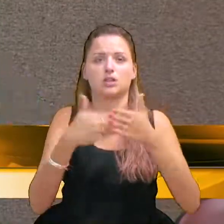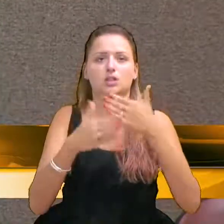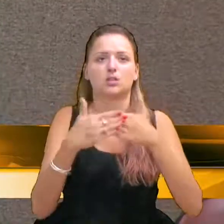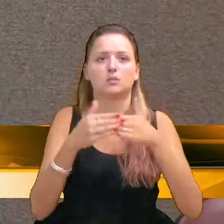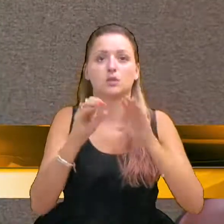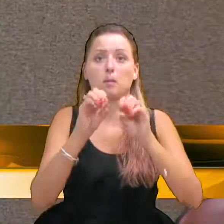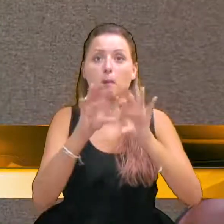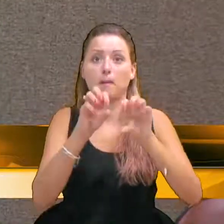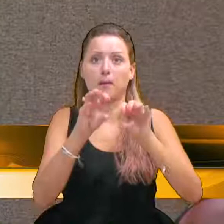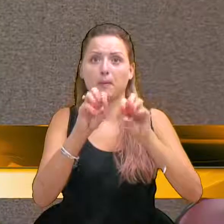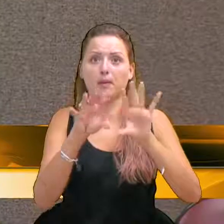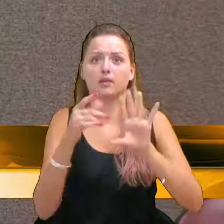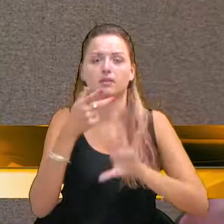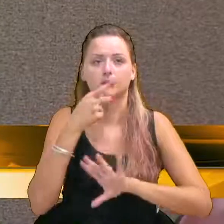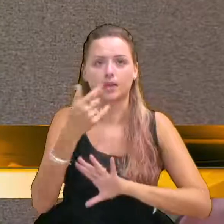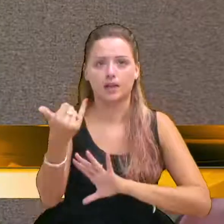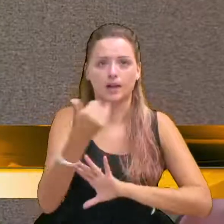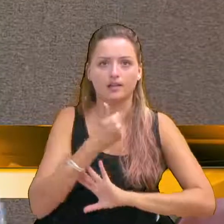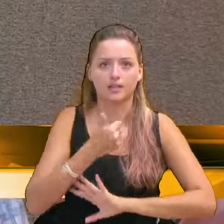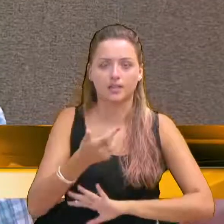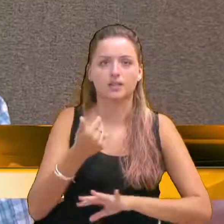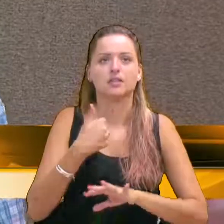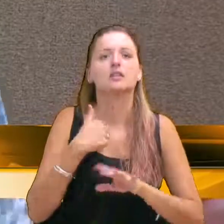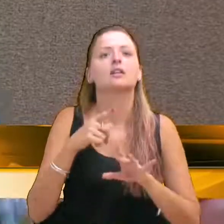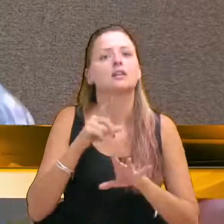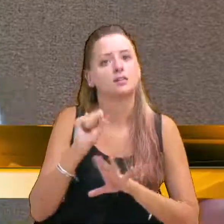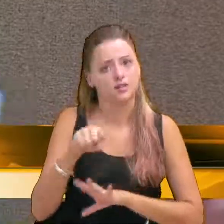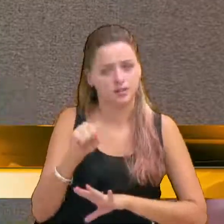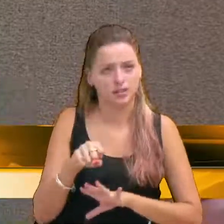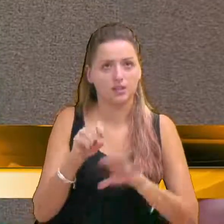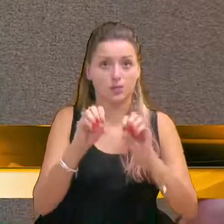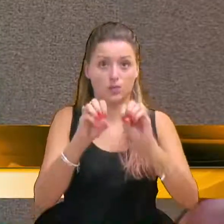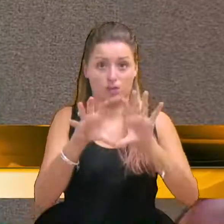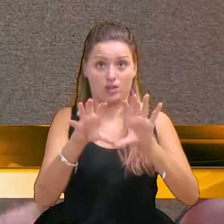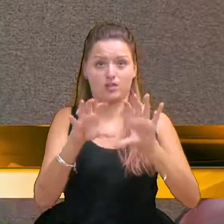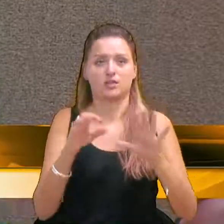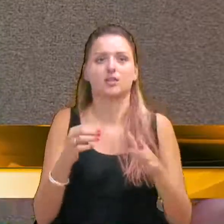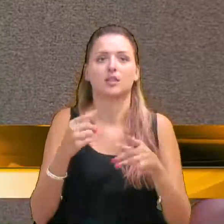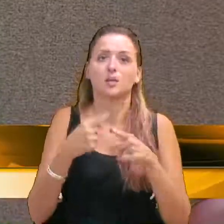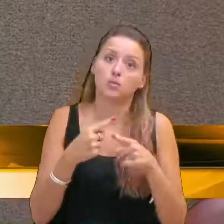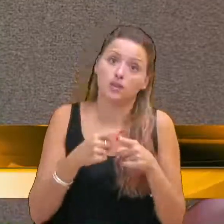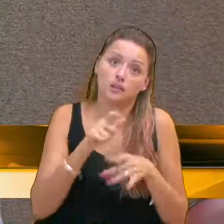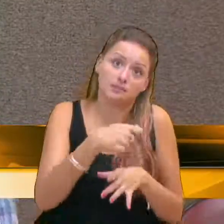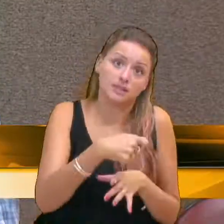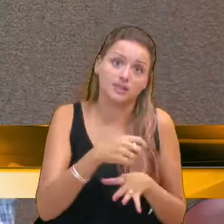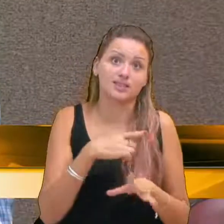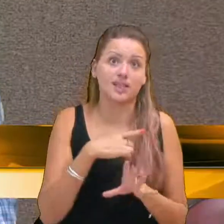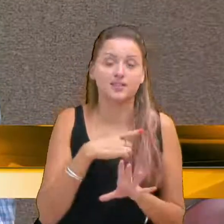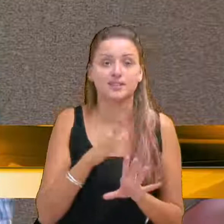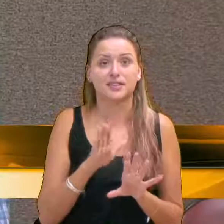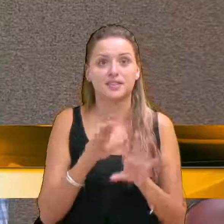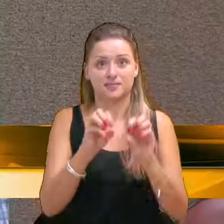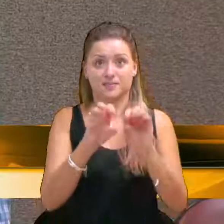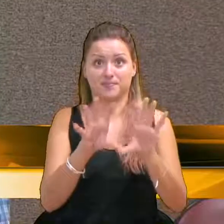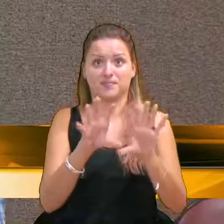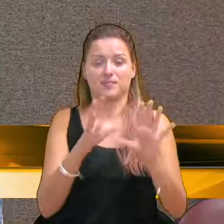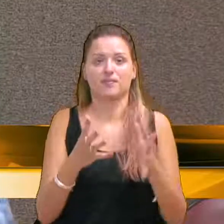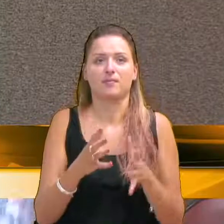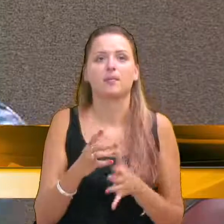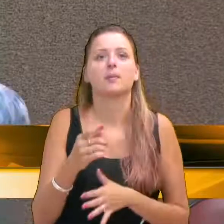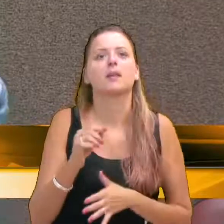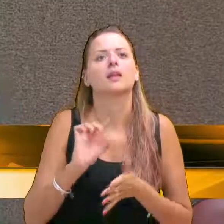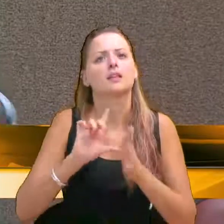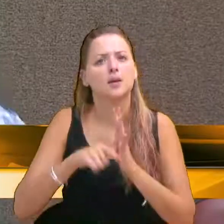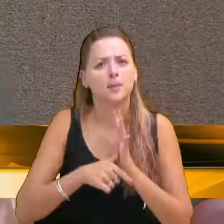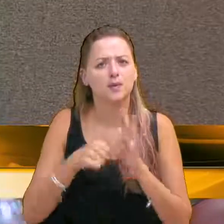luz dizendo que eu estava com o farol ligado, quando na verdade eu estava com o farol ligado justamente para estar com o farol ligado. E fui